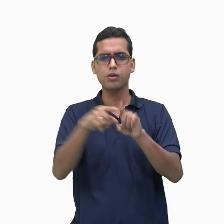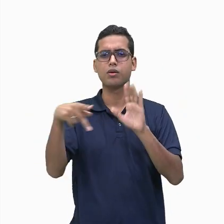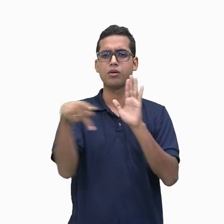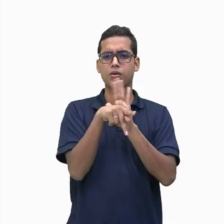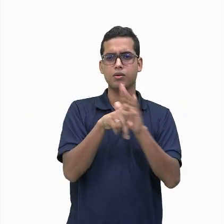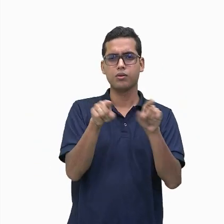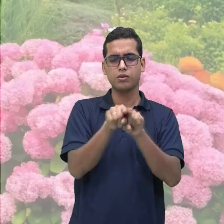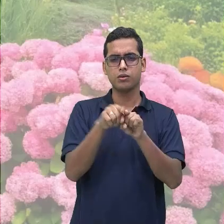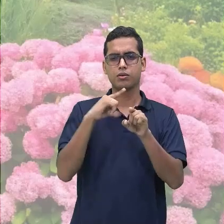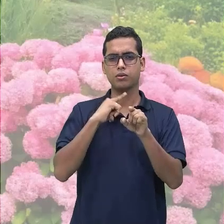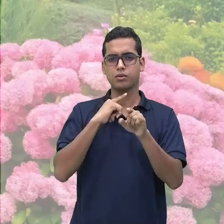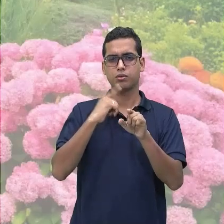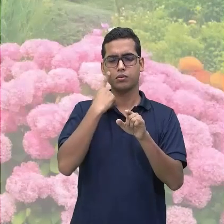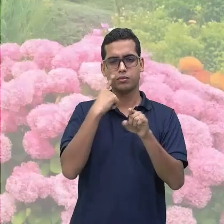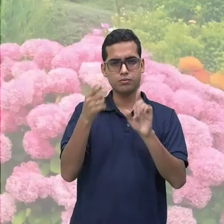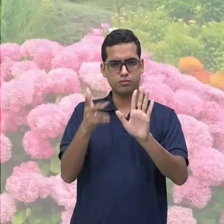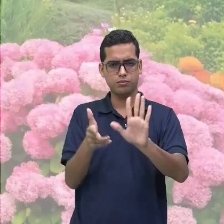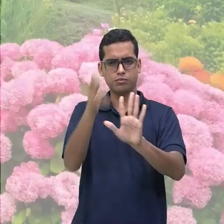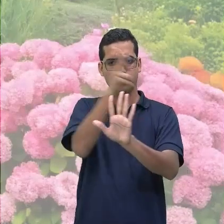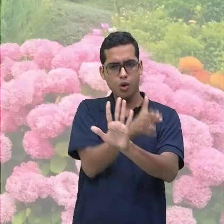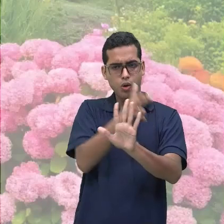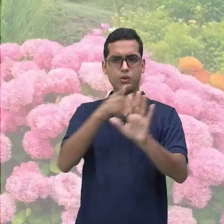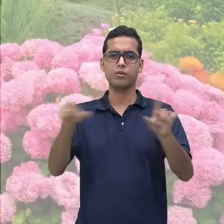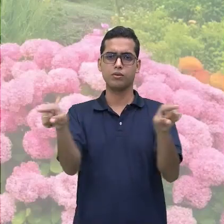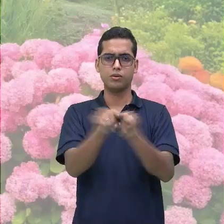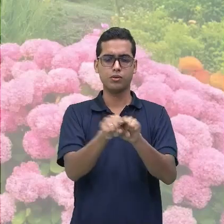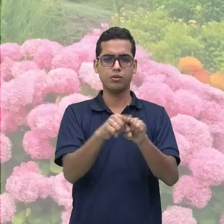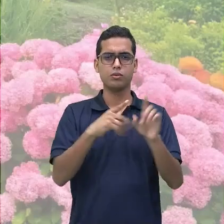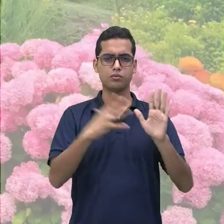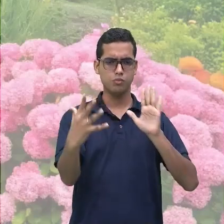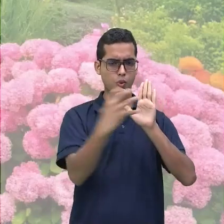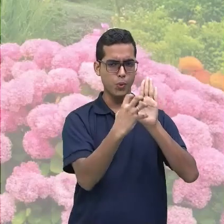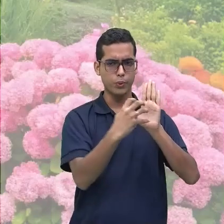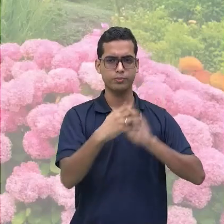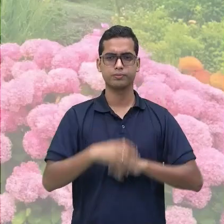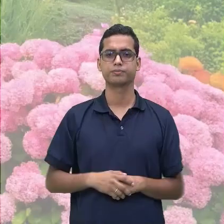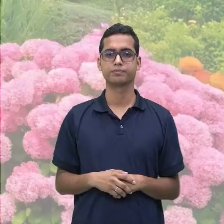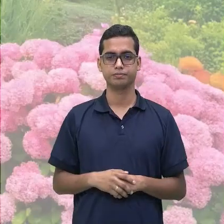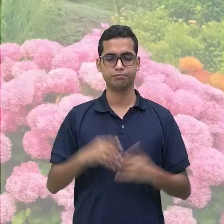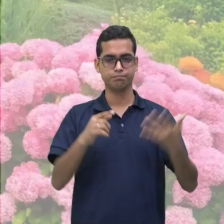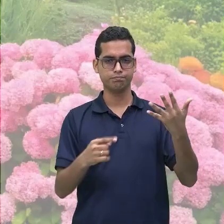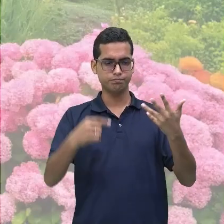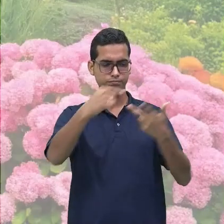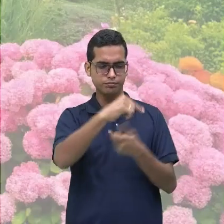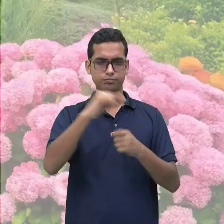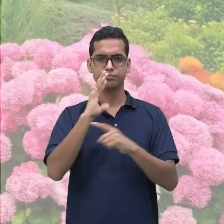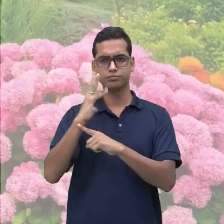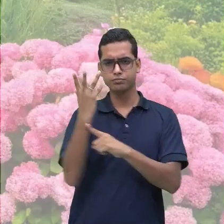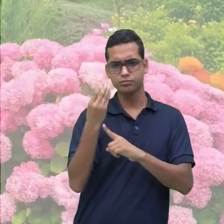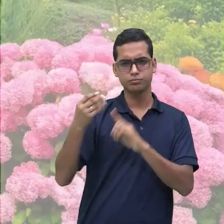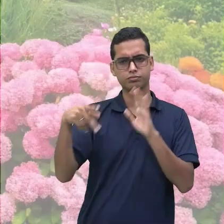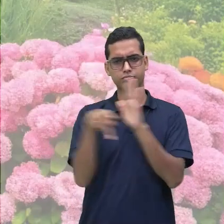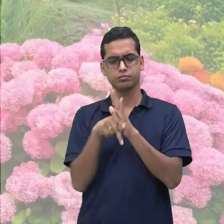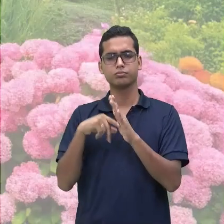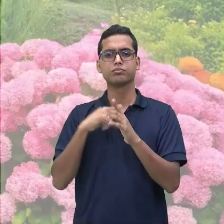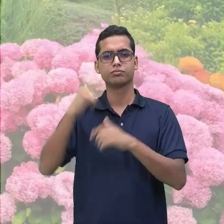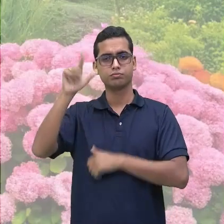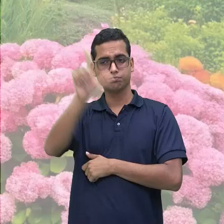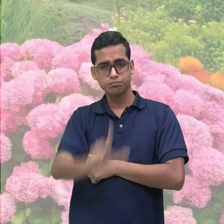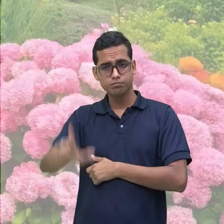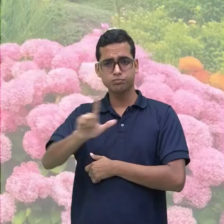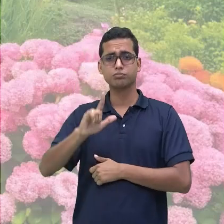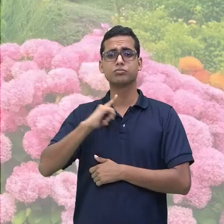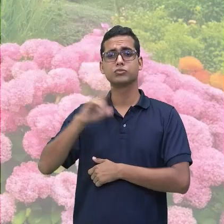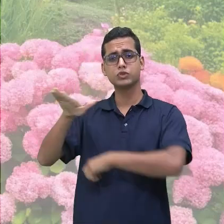para justamente exemplificar tudo isso que eu falei, que envolve a arte e a literatura, eu trouxe uma